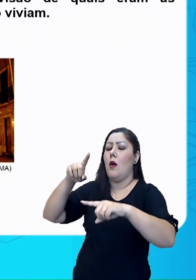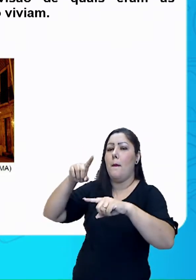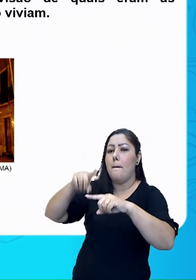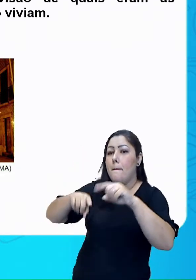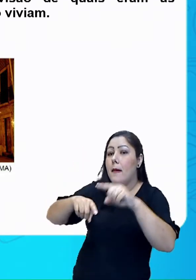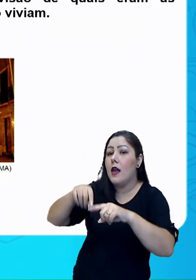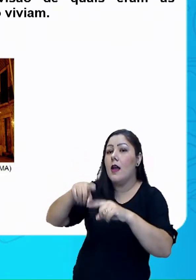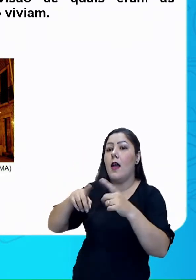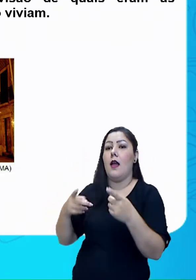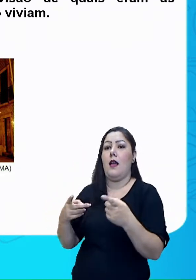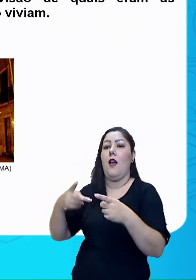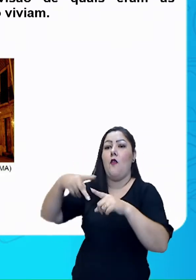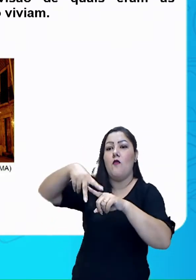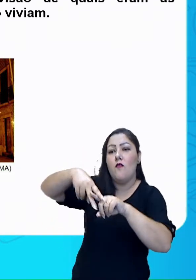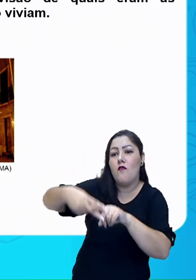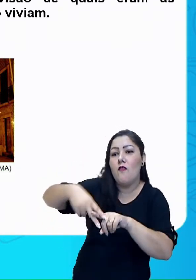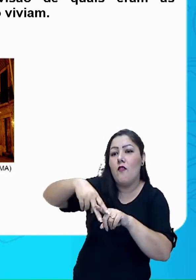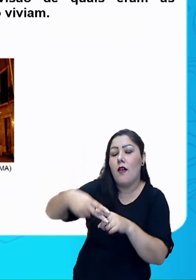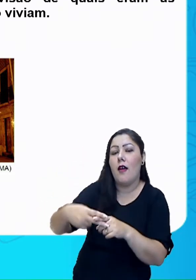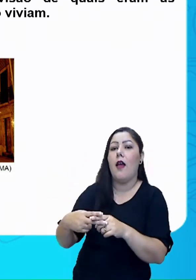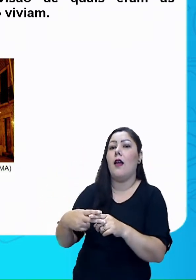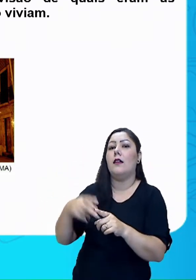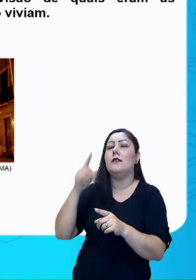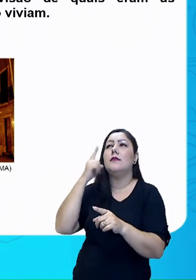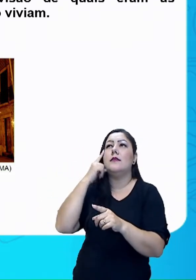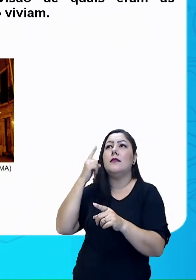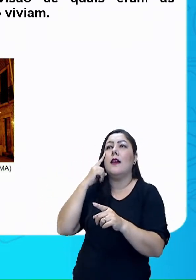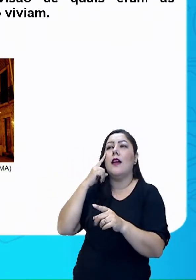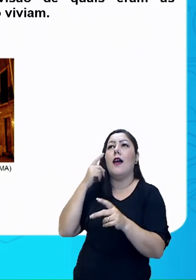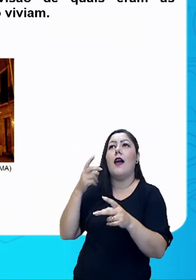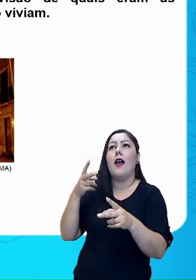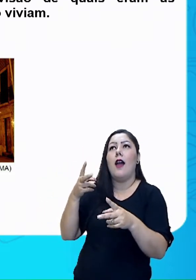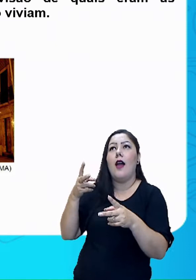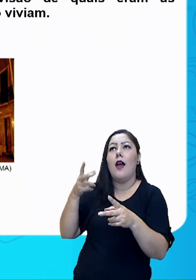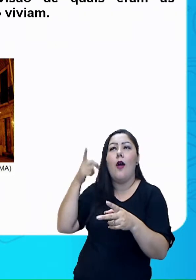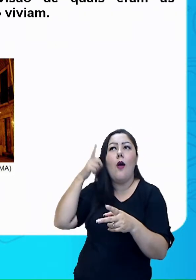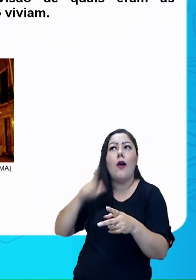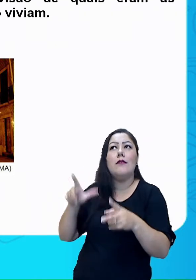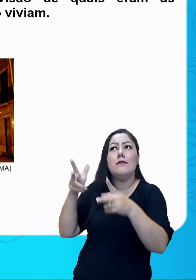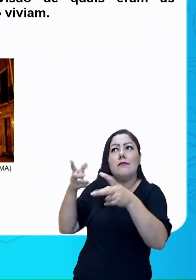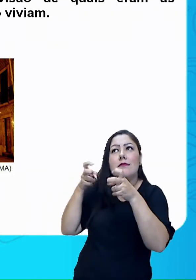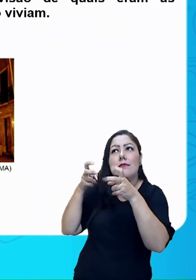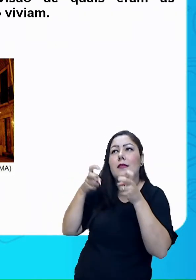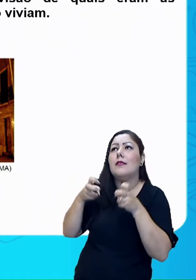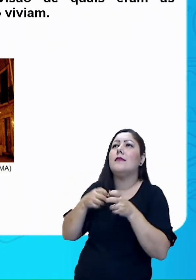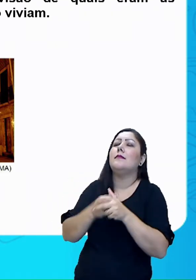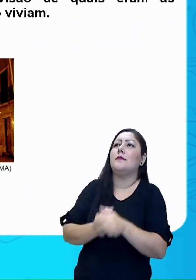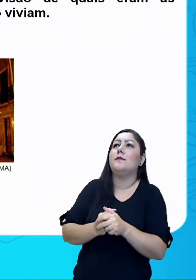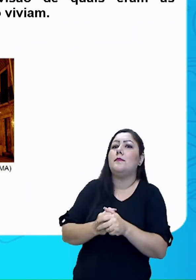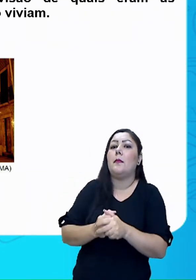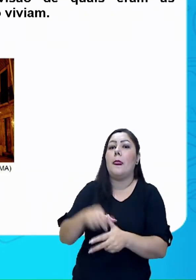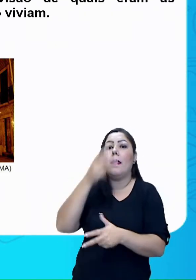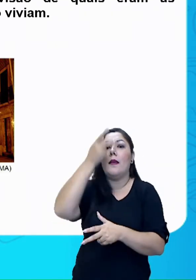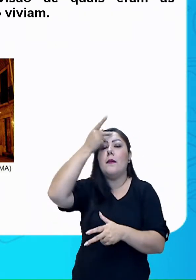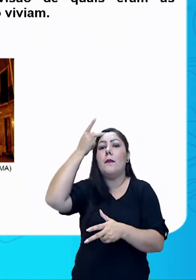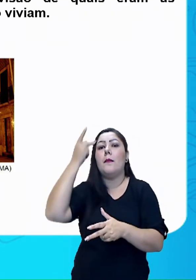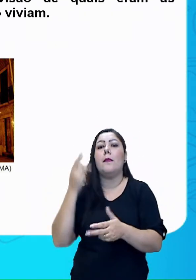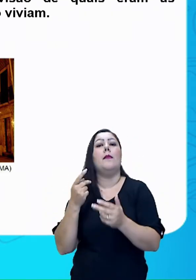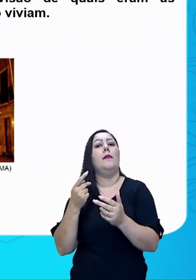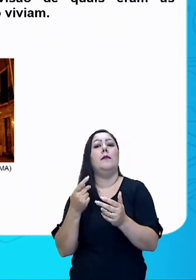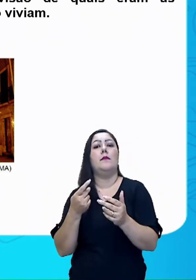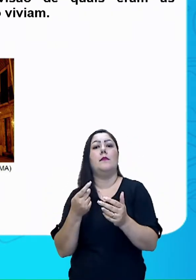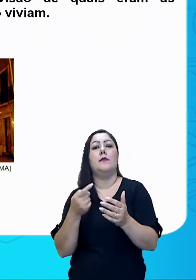de ferramenta utilizada e assim por diante. Por esses elementos, o historiador pode ter uma visão